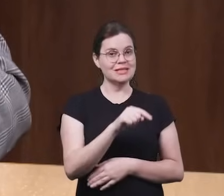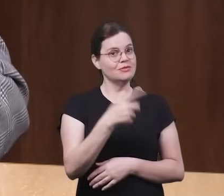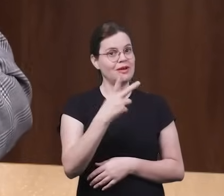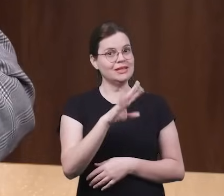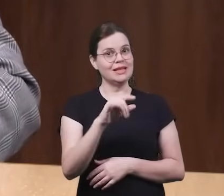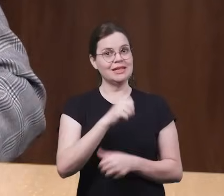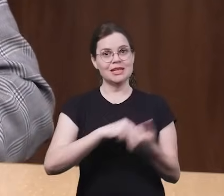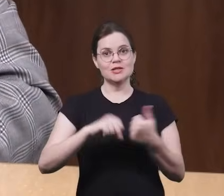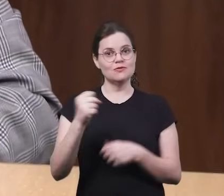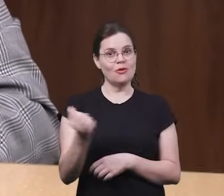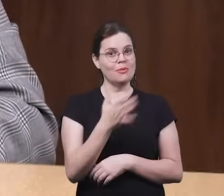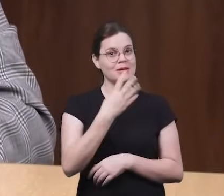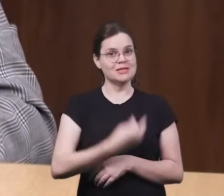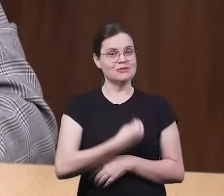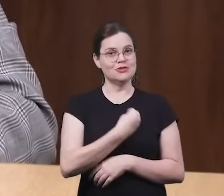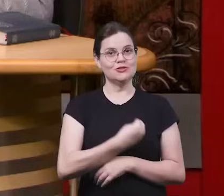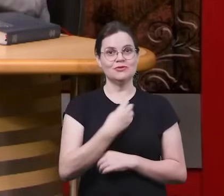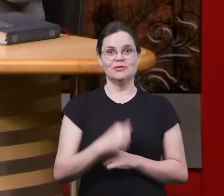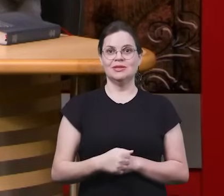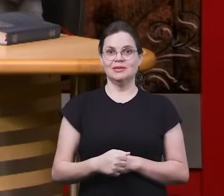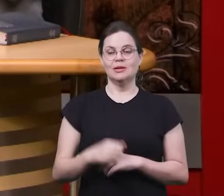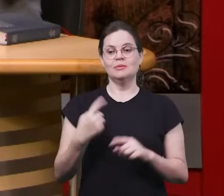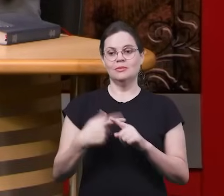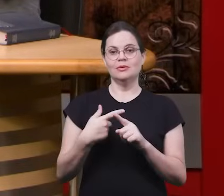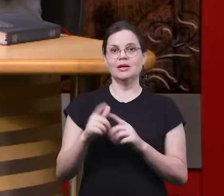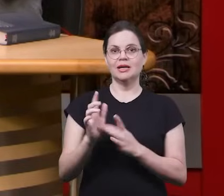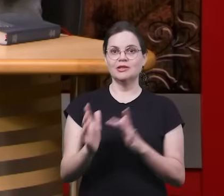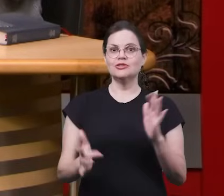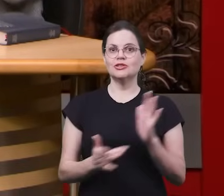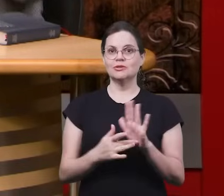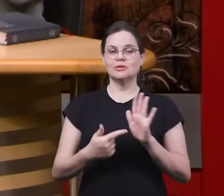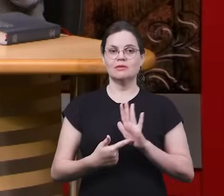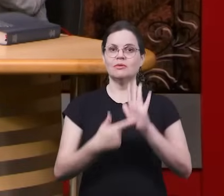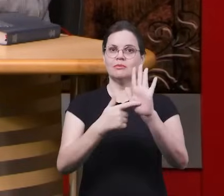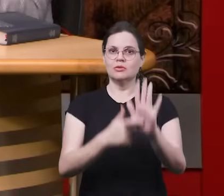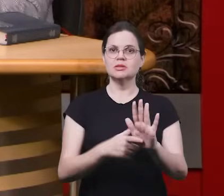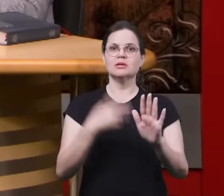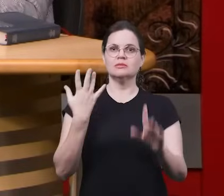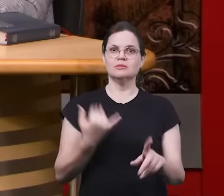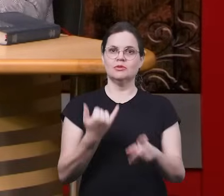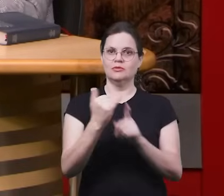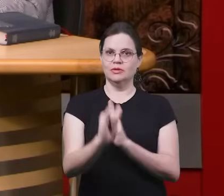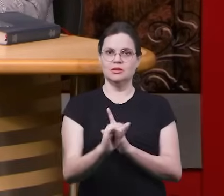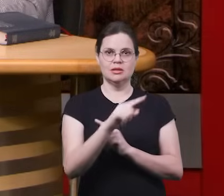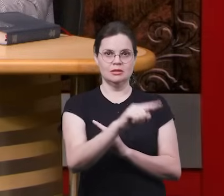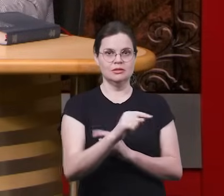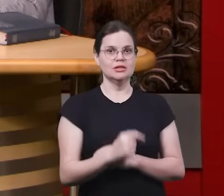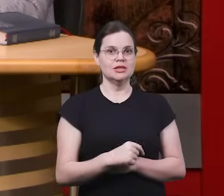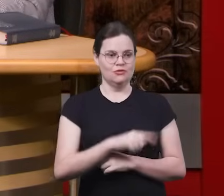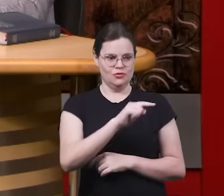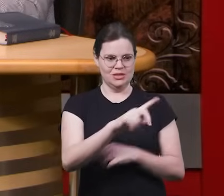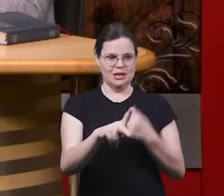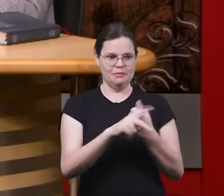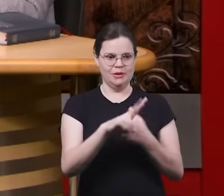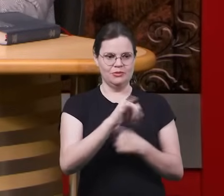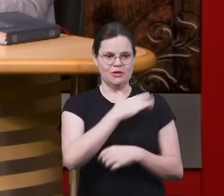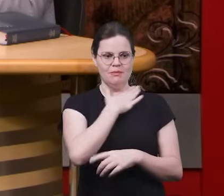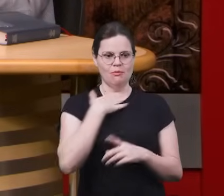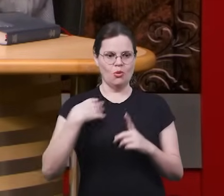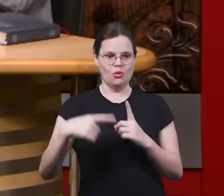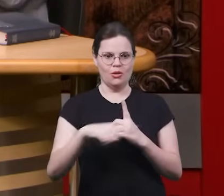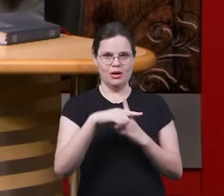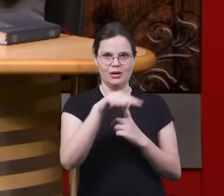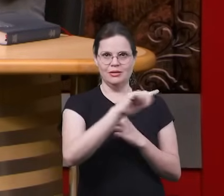Muita gente pensou que Jesus estava profetizando que Pedro ia morrer igual a ele, né? Crucificado e tal. Não é isso não. A morte